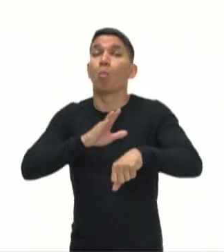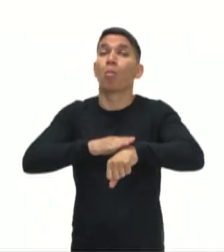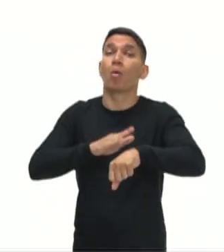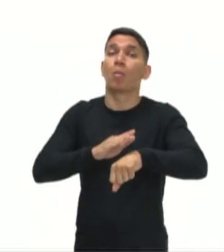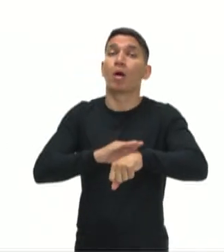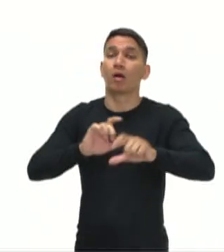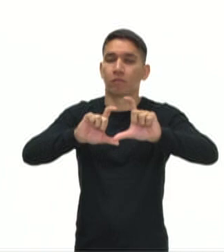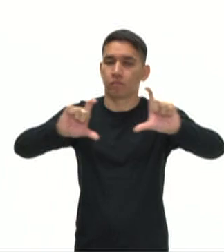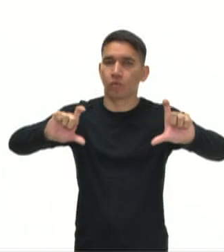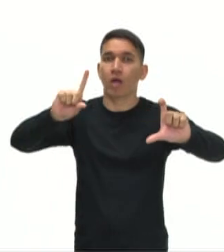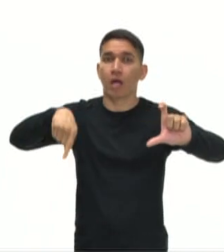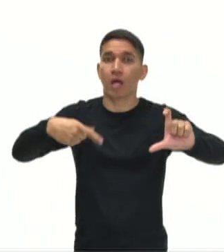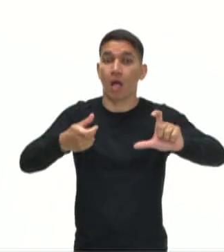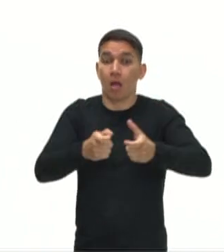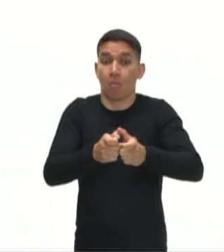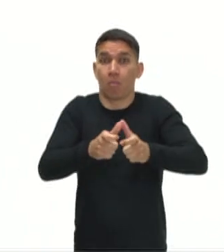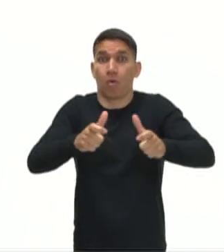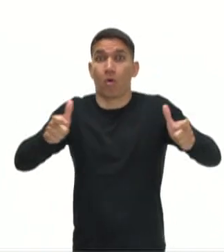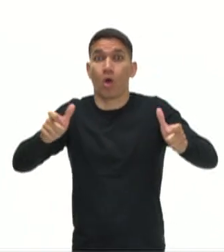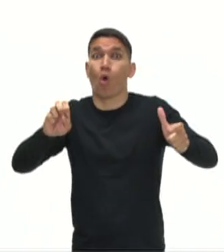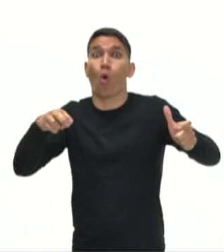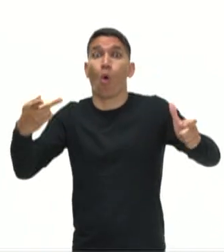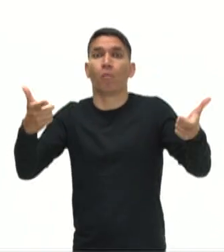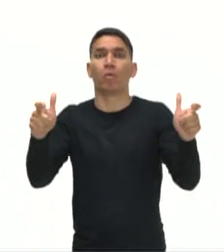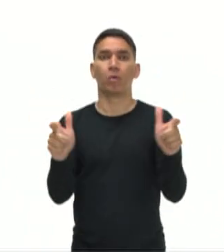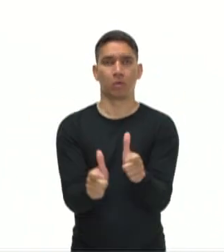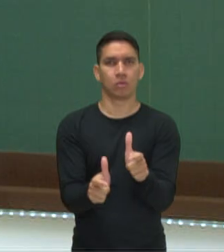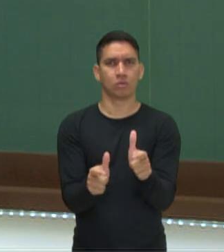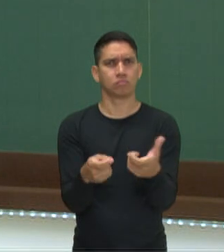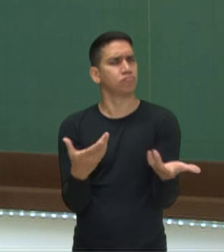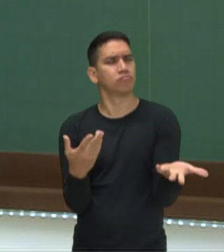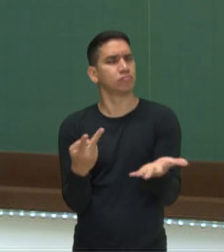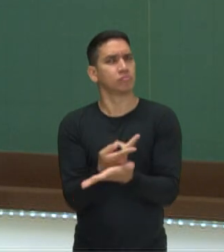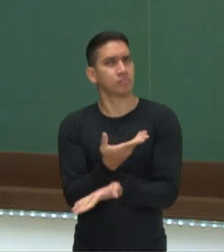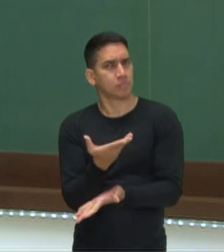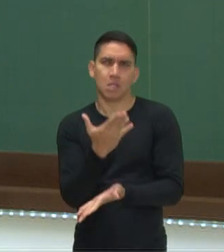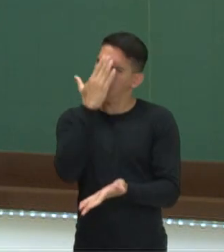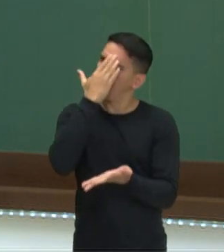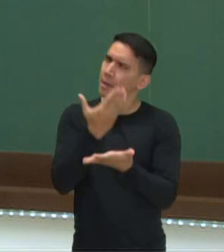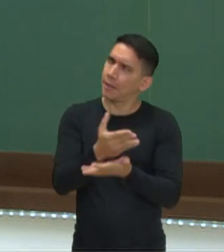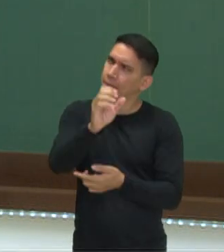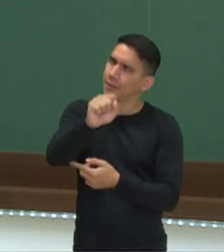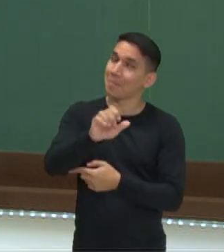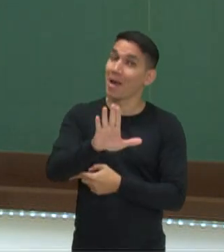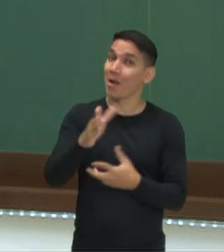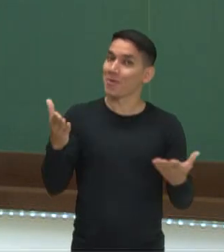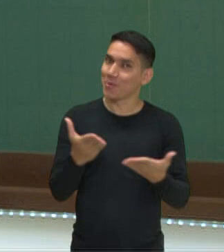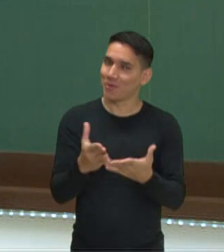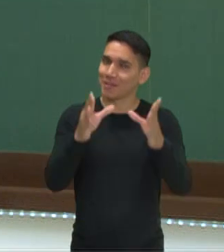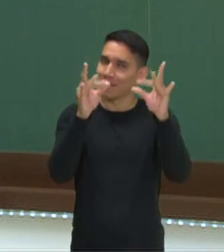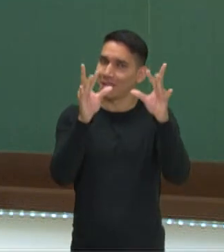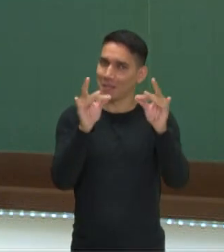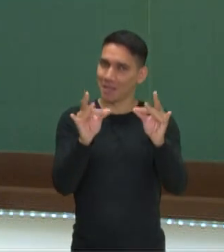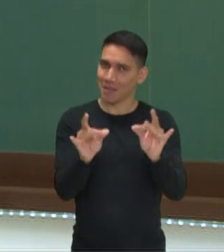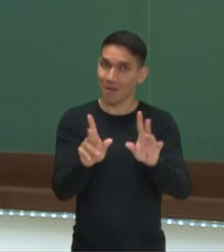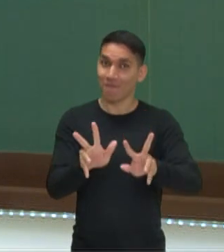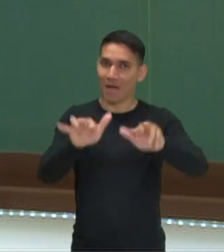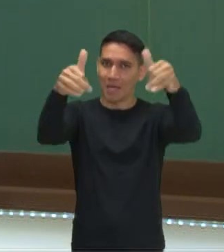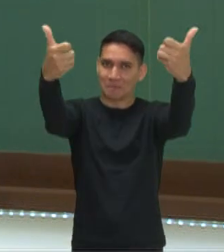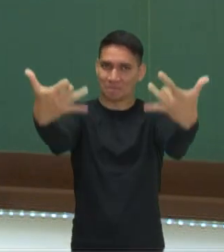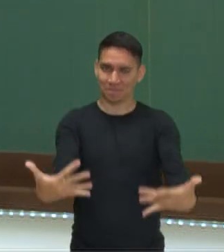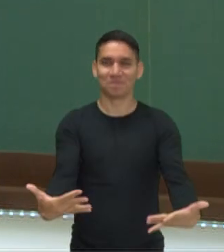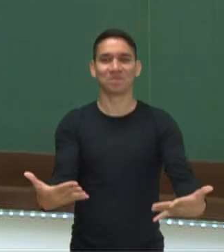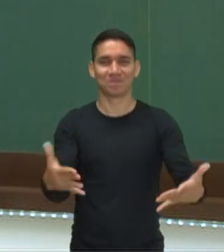função é crescente ou decrescente? Acredito que sim, mas hoje nós vamos falar especialmente sobre isso,